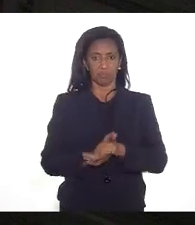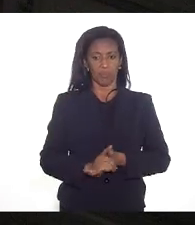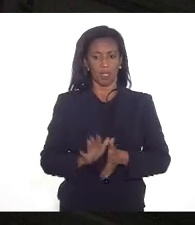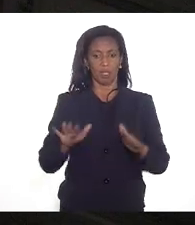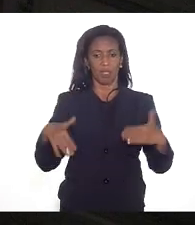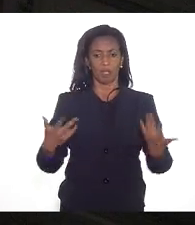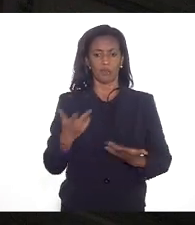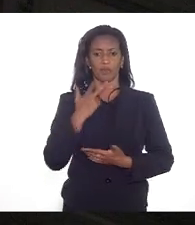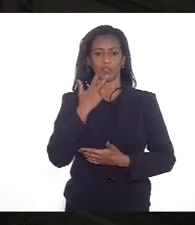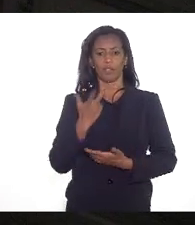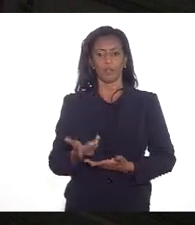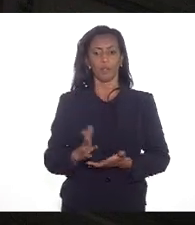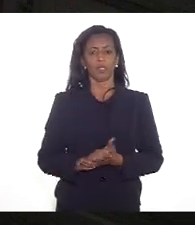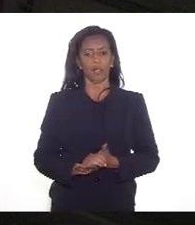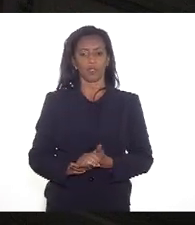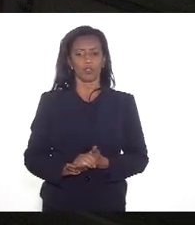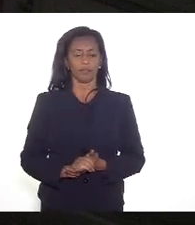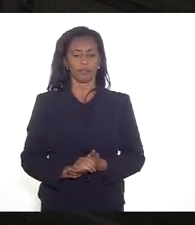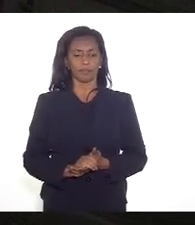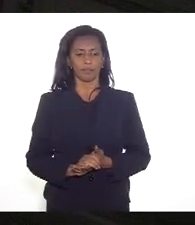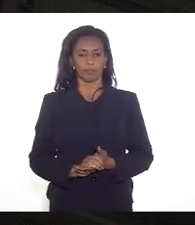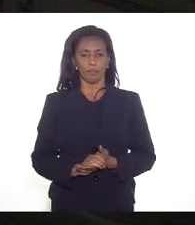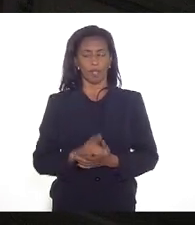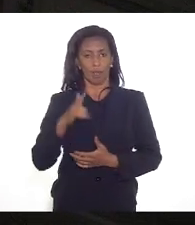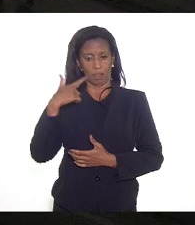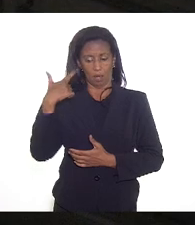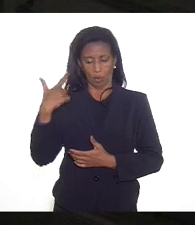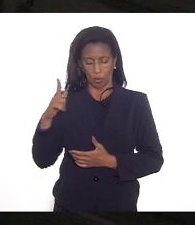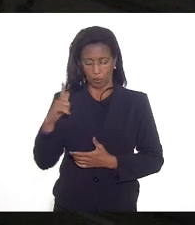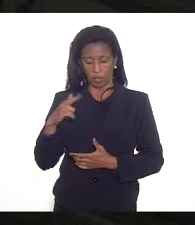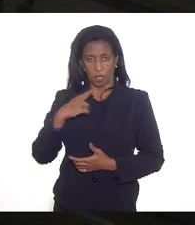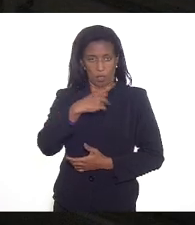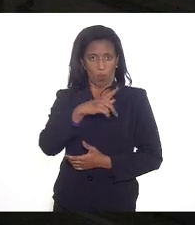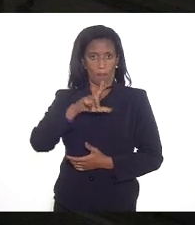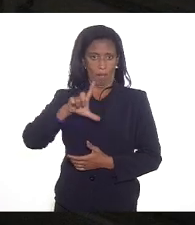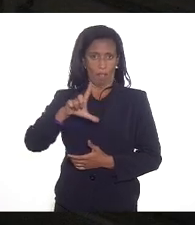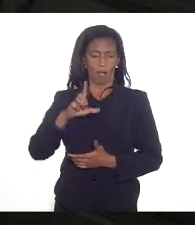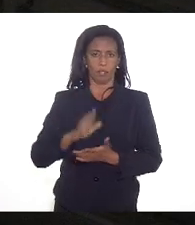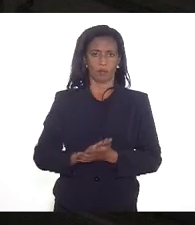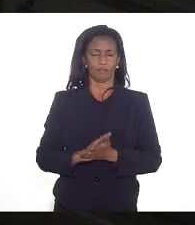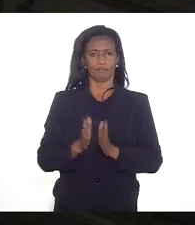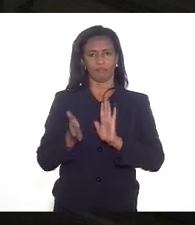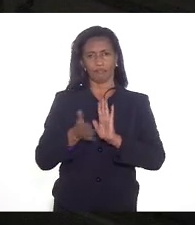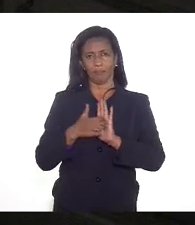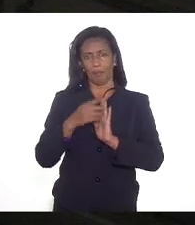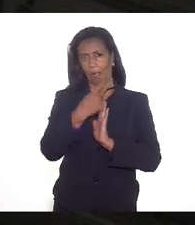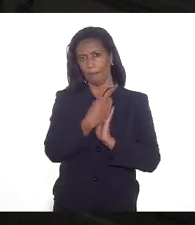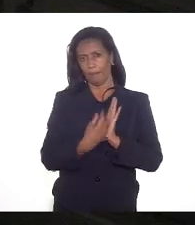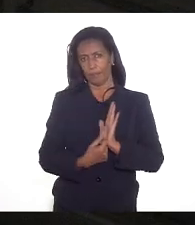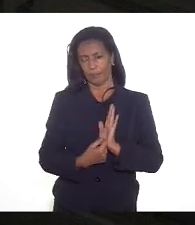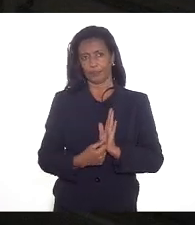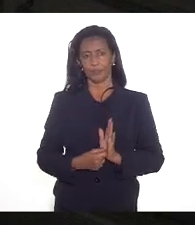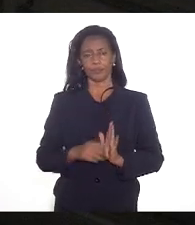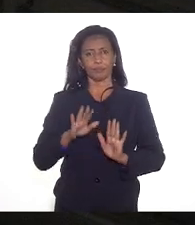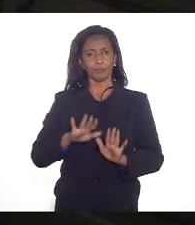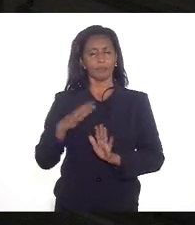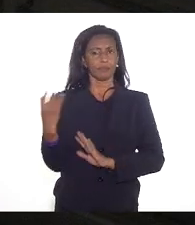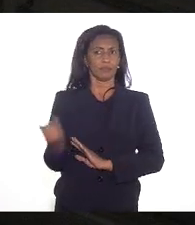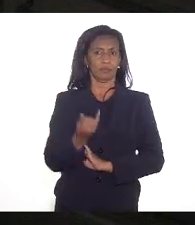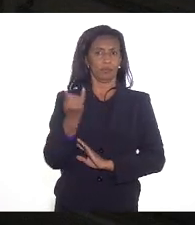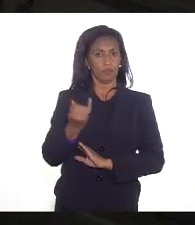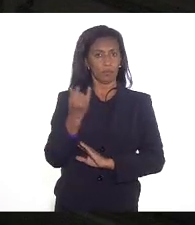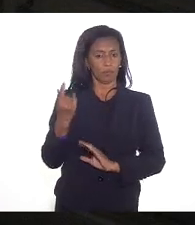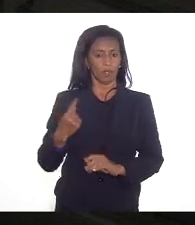eu já até falei sobre isso da outra vez que o PL veio em alta mas é